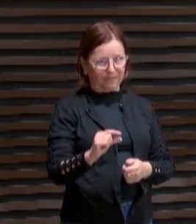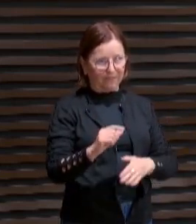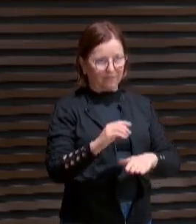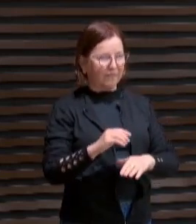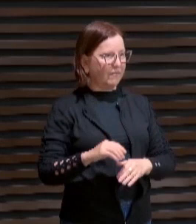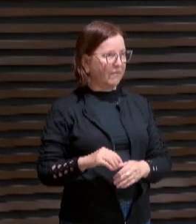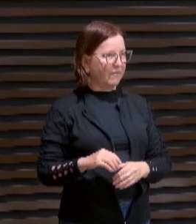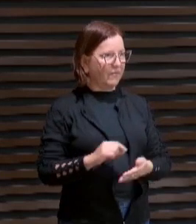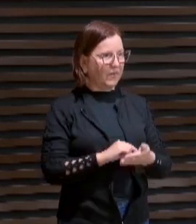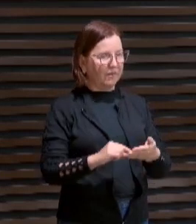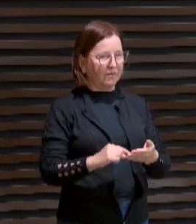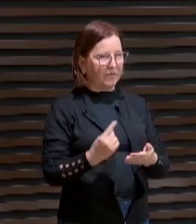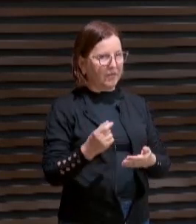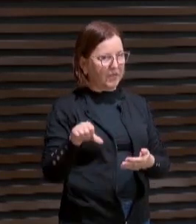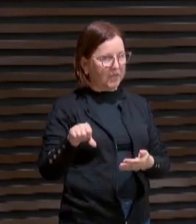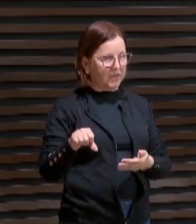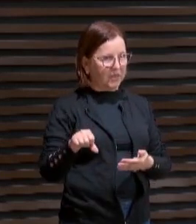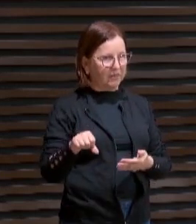verso 19 diz que então